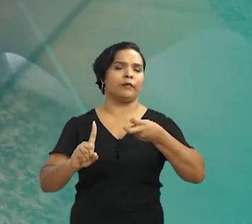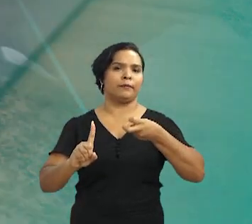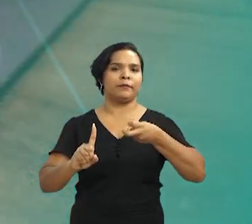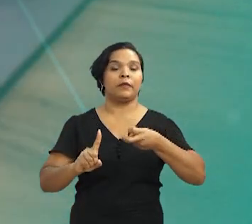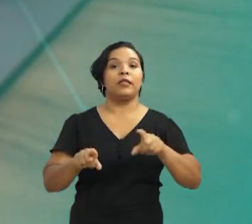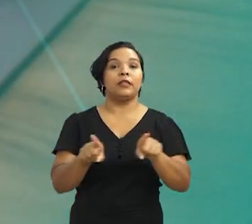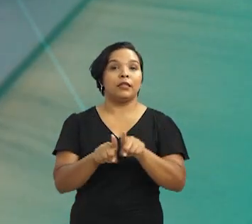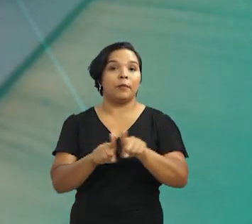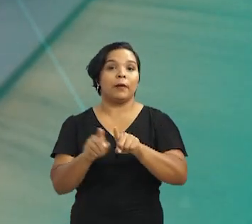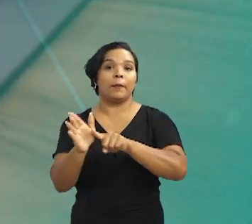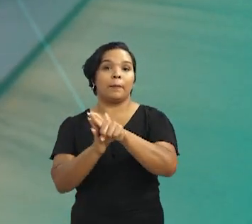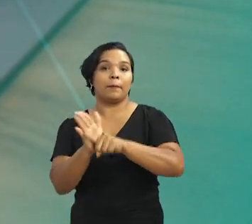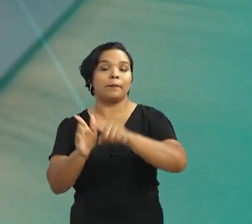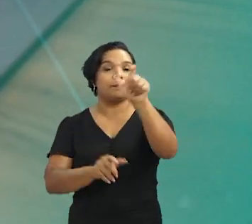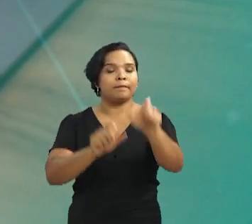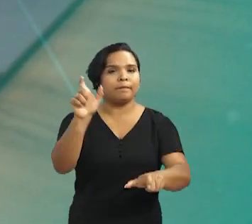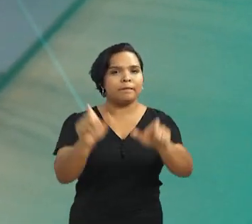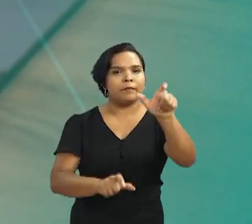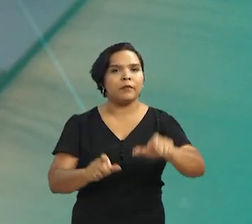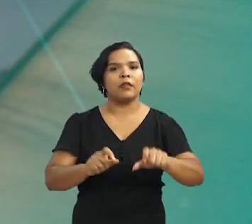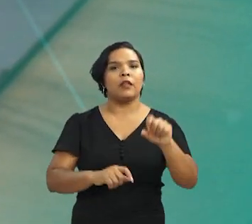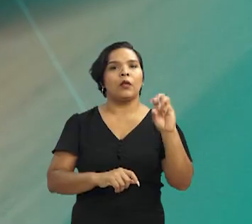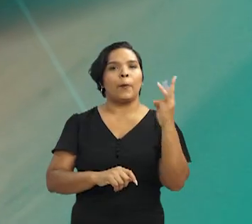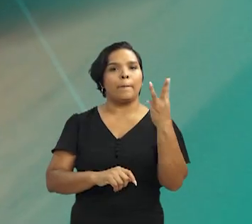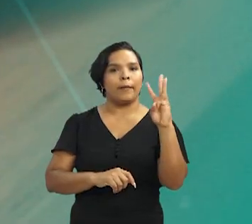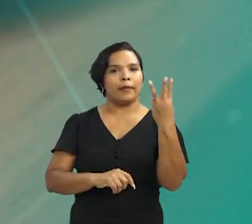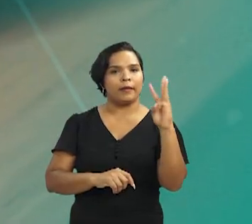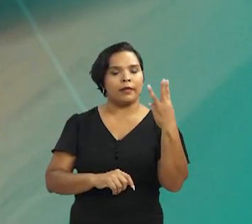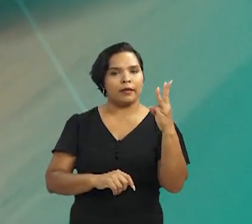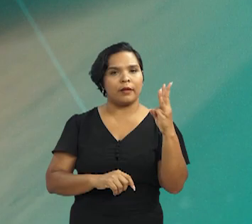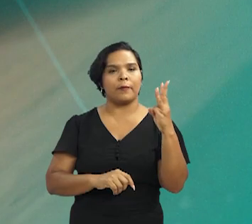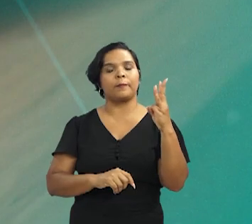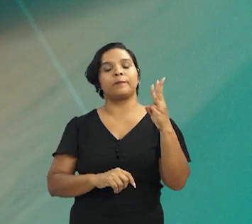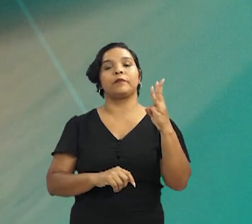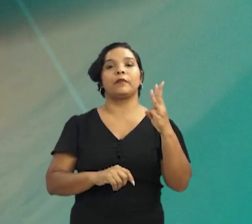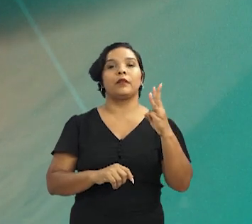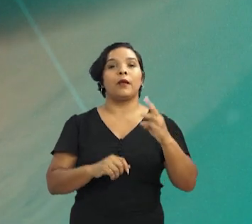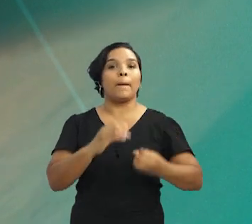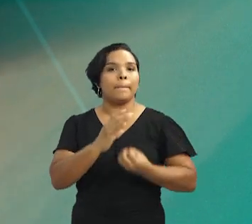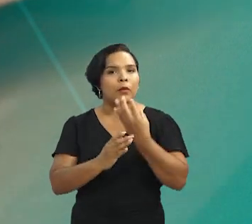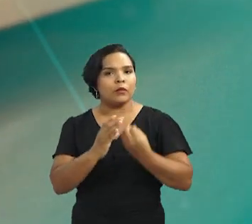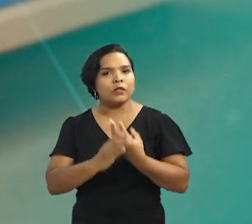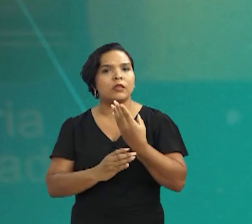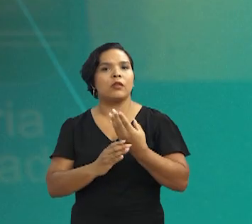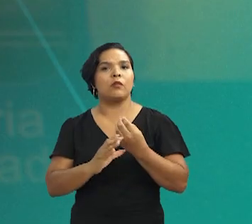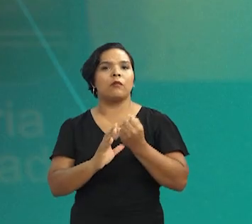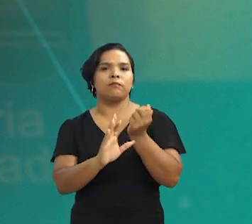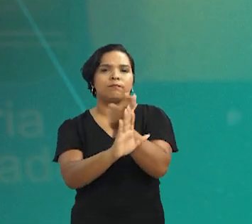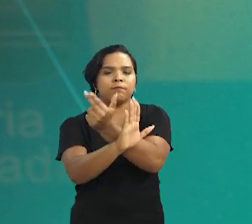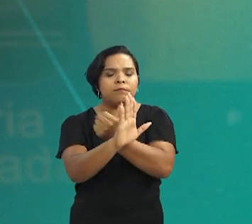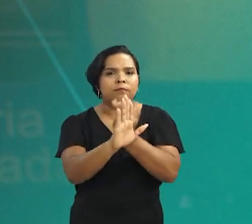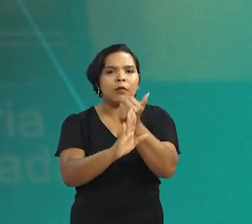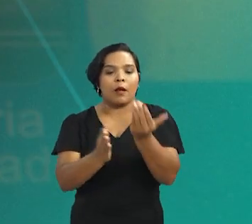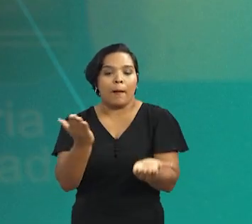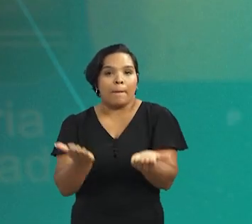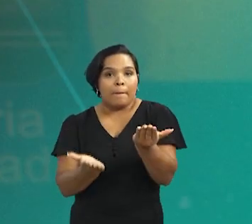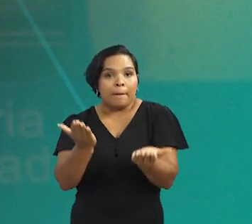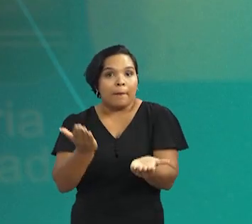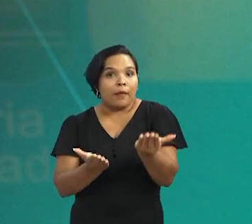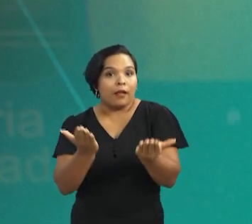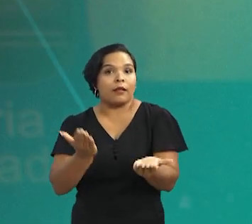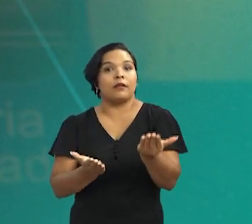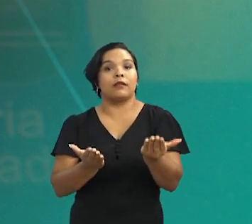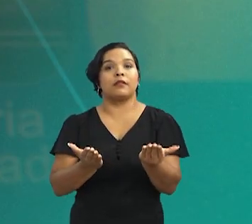especiaria. Pesquisadores do Instituto Federal do Maranhão, campus de São Luís do Maranhão, produziram um protótipo de uma balança que emite